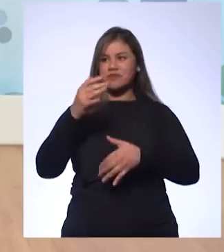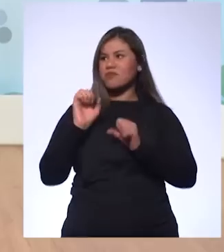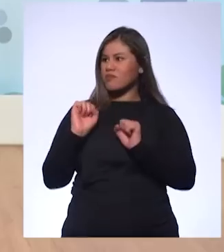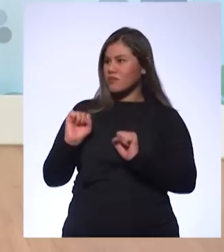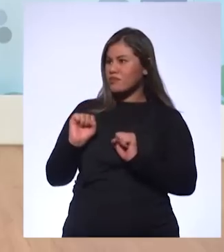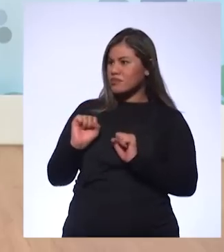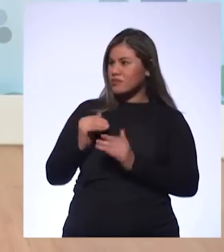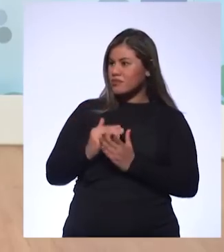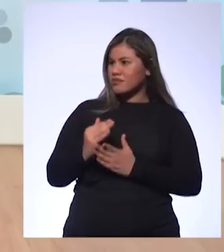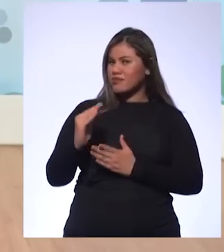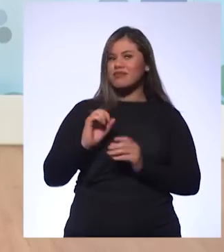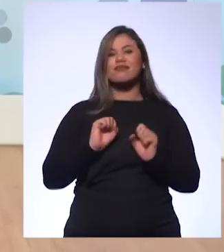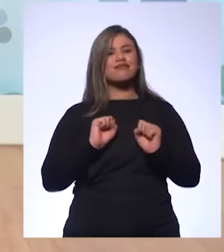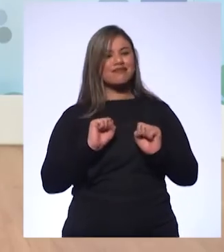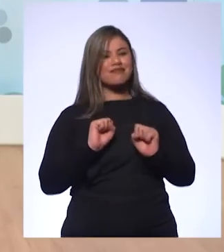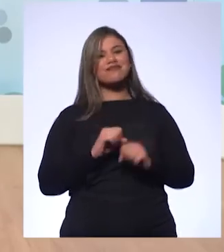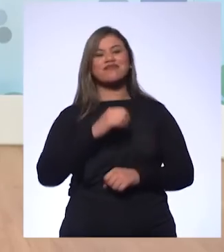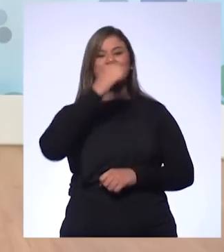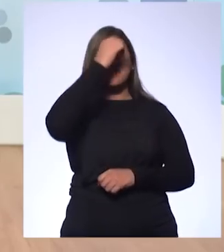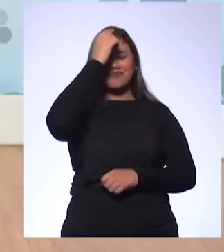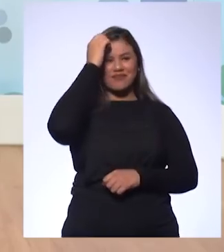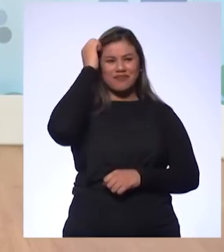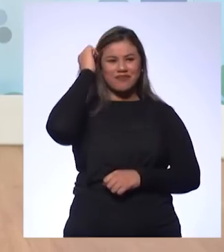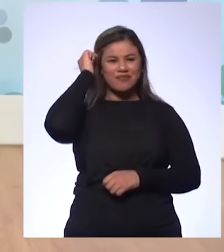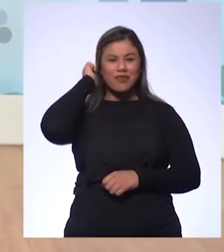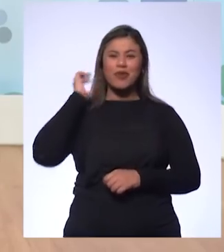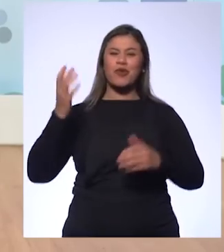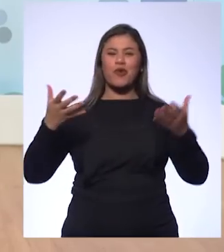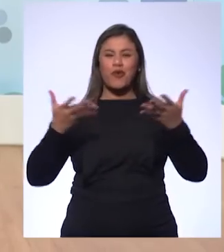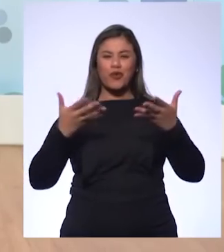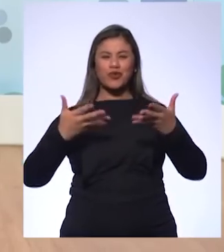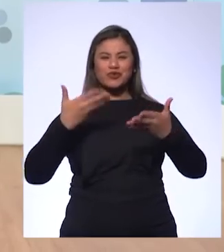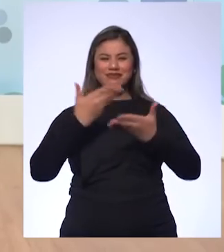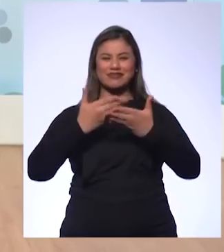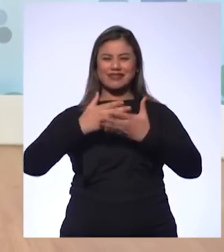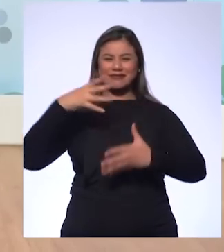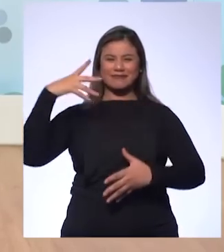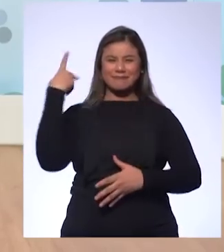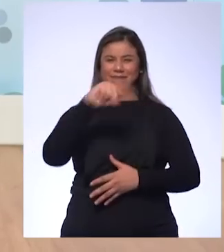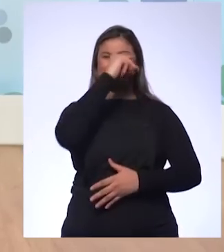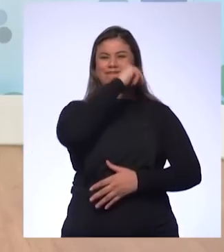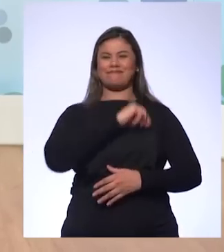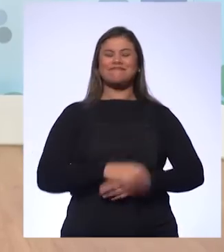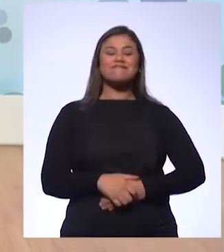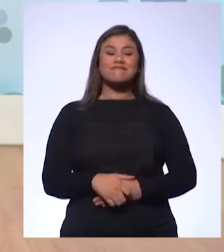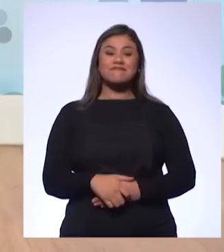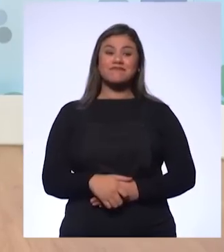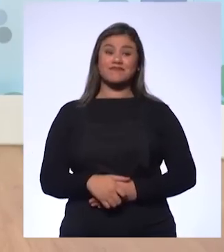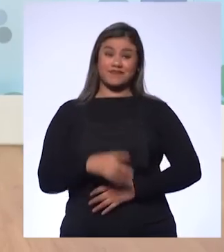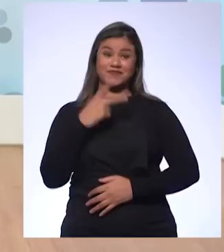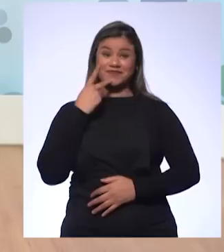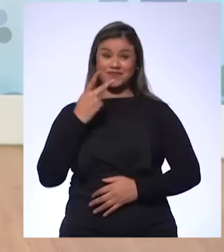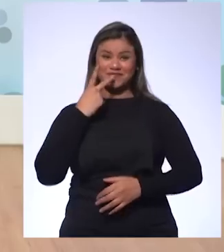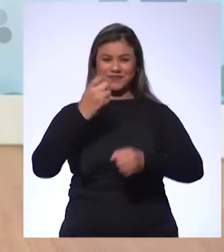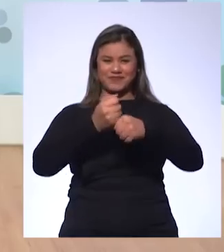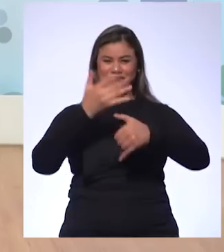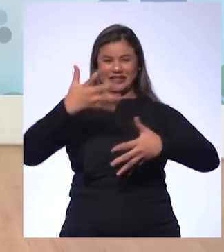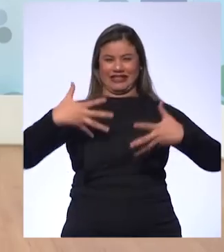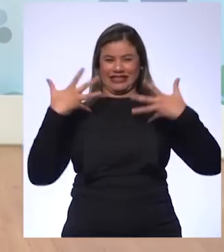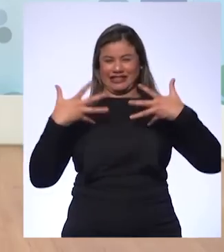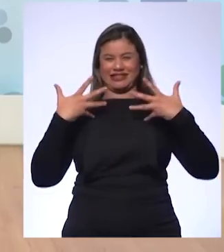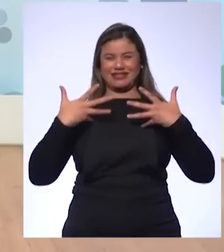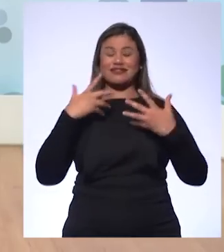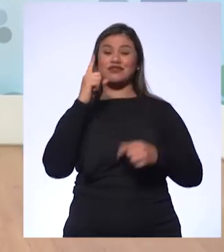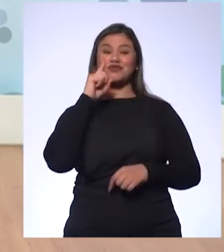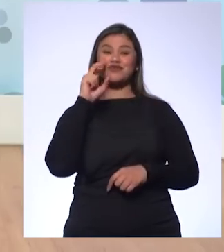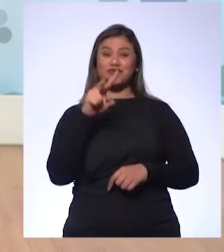favor. Porque essa aula tá, como diz o Bagre, no ritmo do pancadão. Essa aula tá no pancadão e eu tô até com É. medo. E eu falo que o chat vai ferver, que eu tô doida para ver